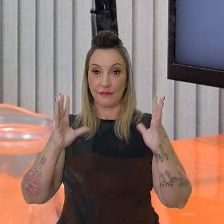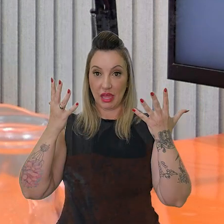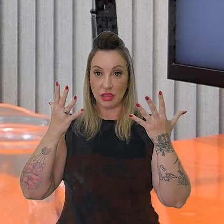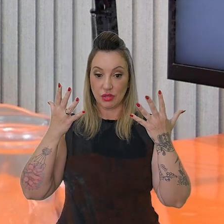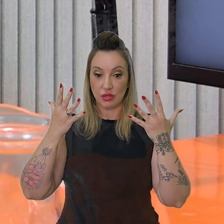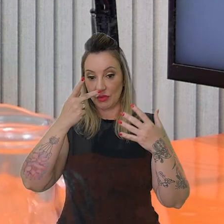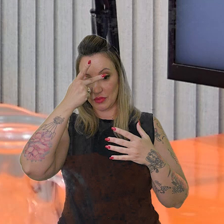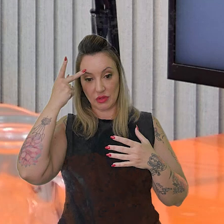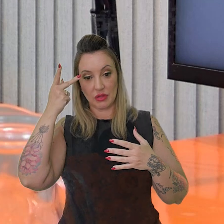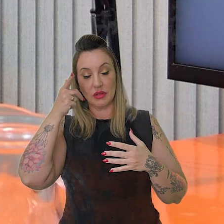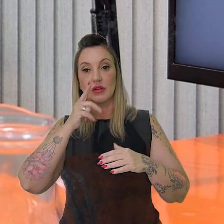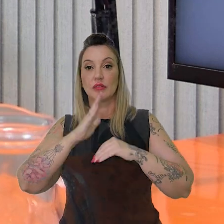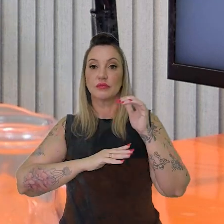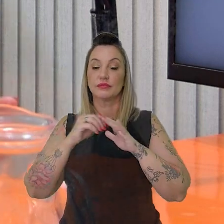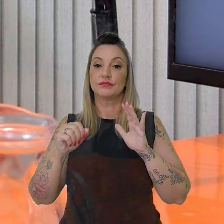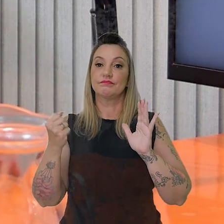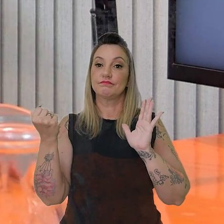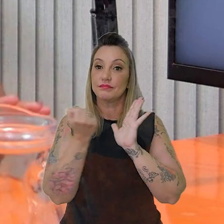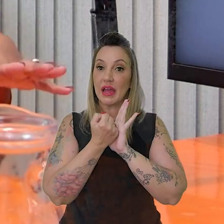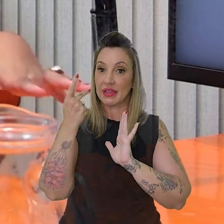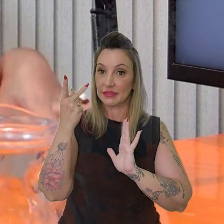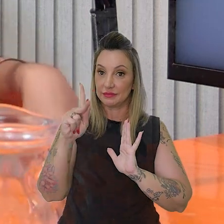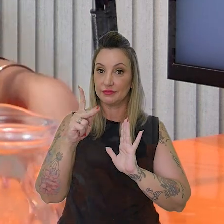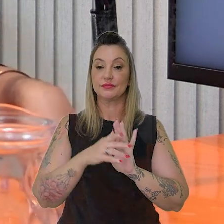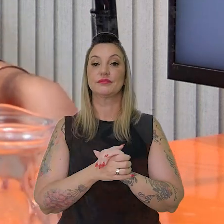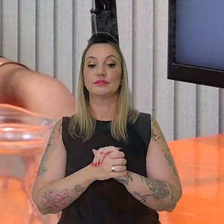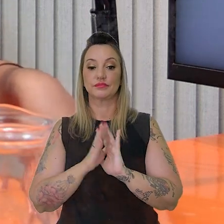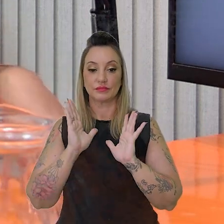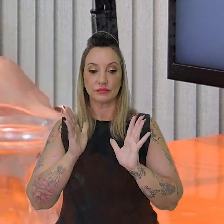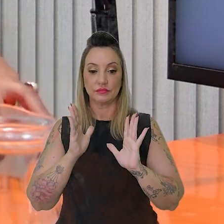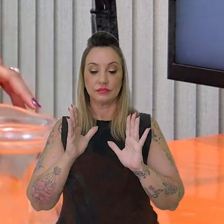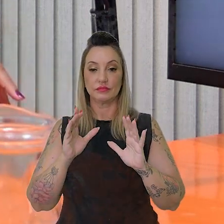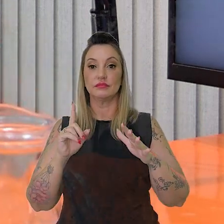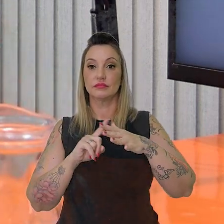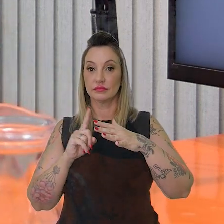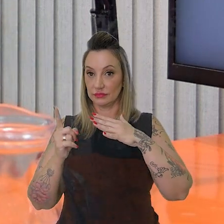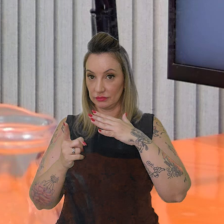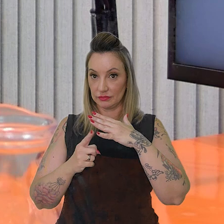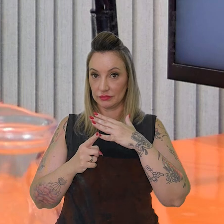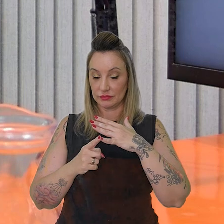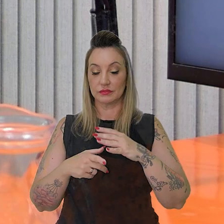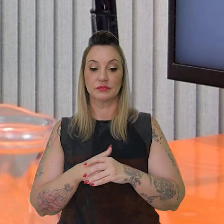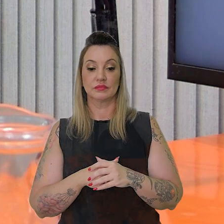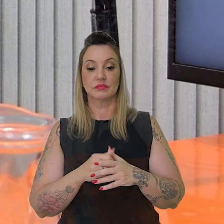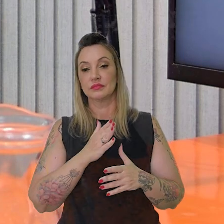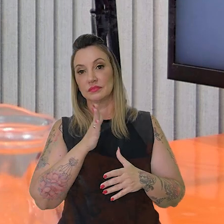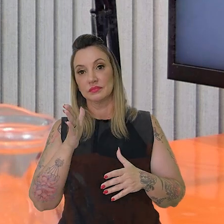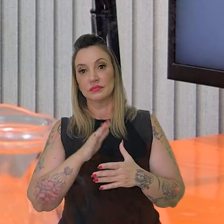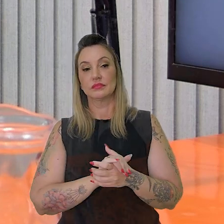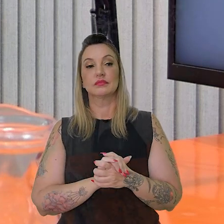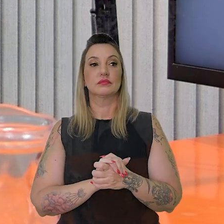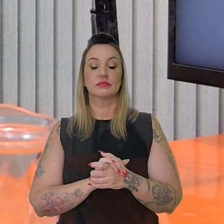evento em que a pessoa constrói a marca dela já para as redes sociais então dali a gente